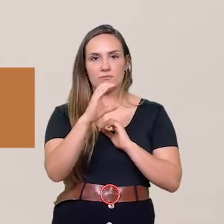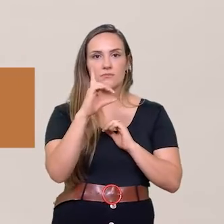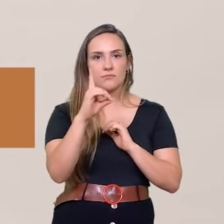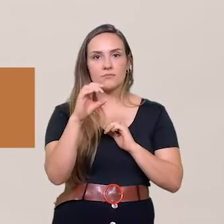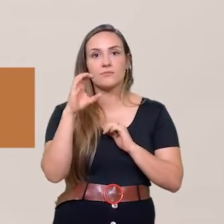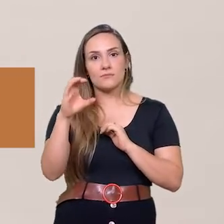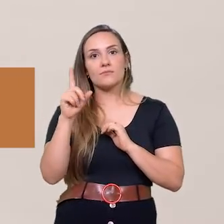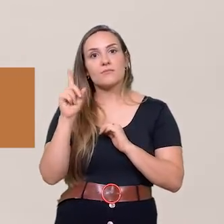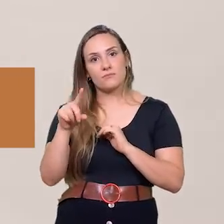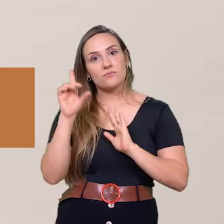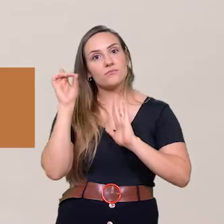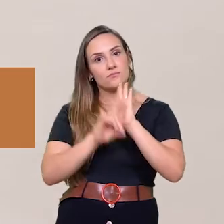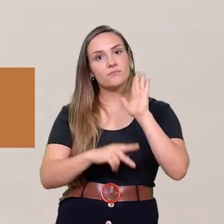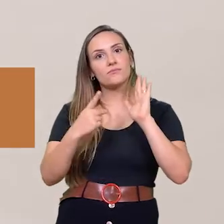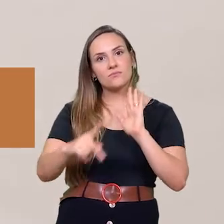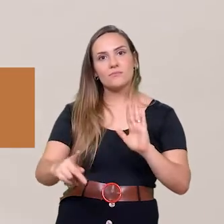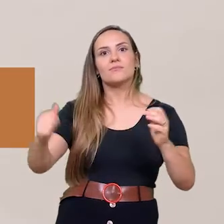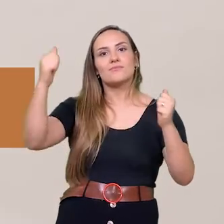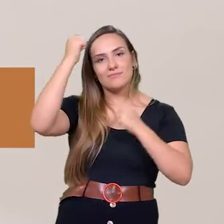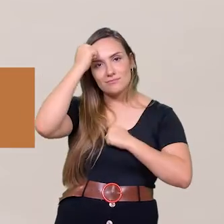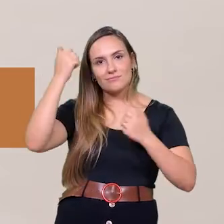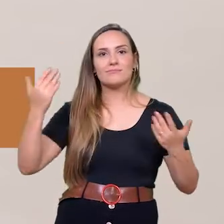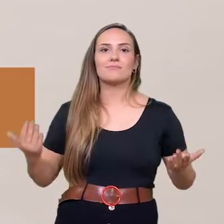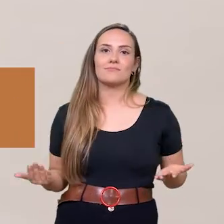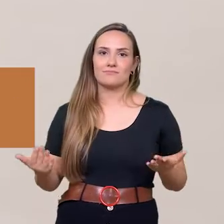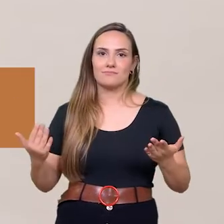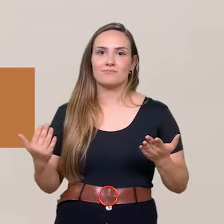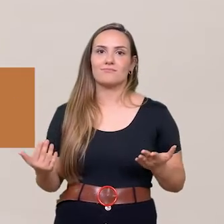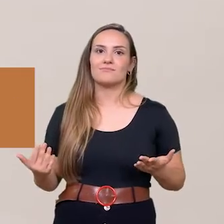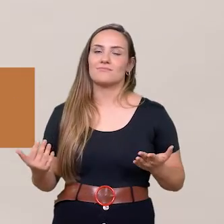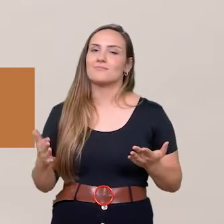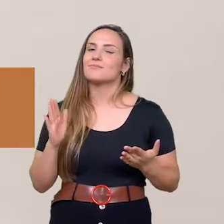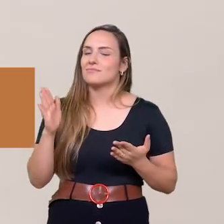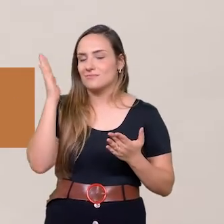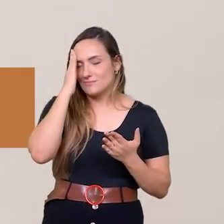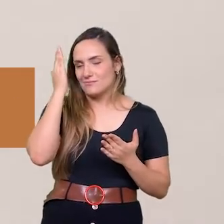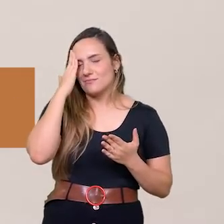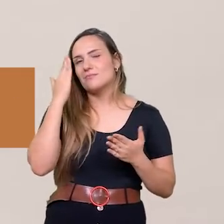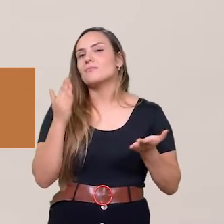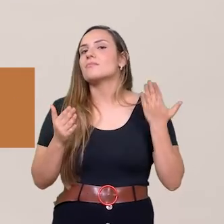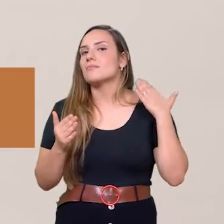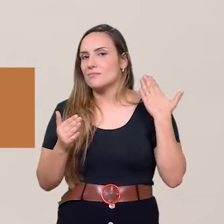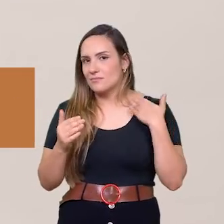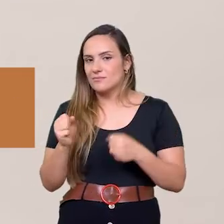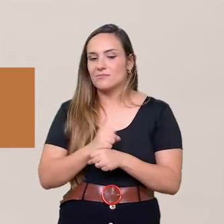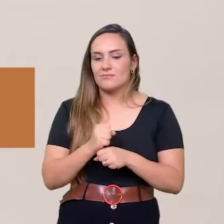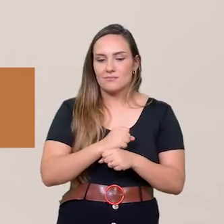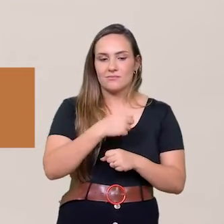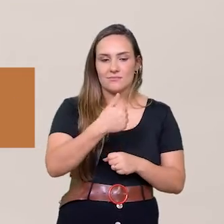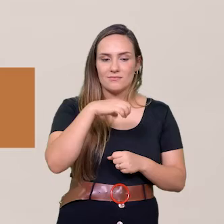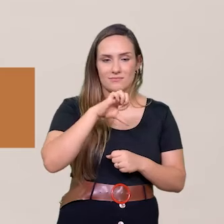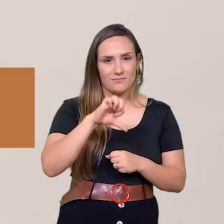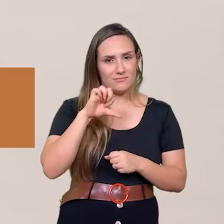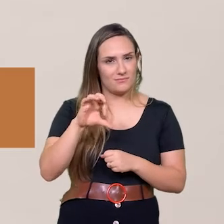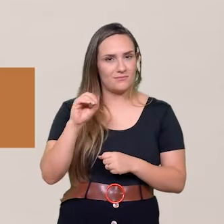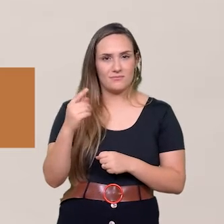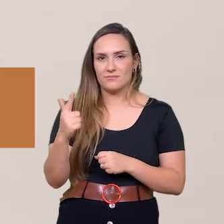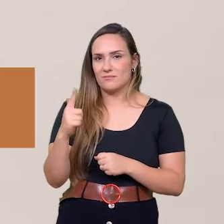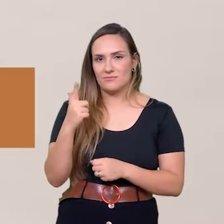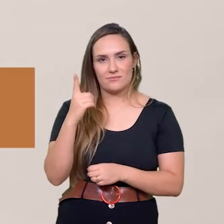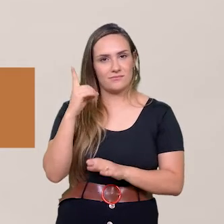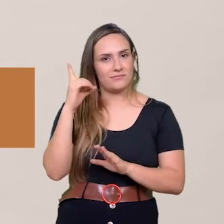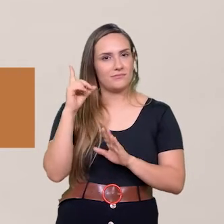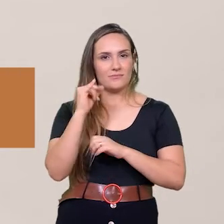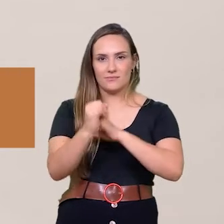49 do Código de Defesa do Consumidor, direito de arrependimento. Veja como o Código de Defesa do Consumidor, ele era visionário. Ele foi editado